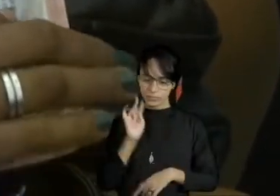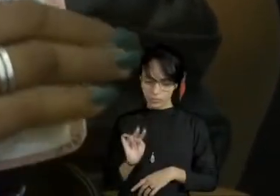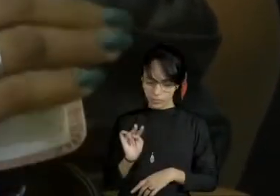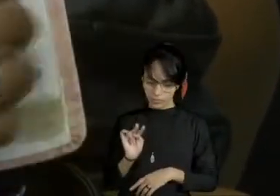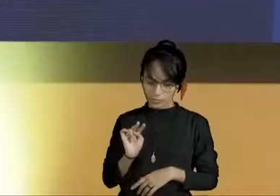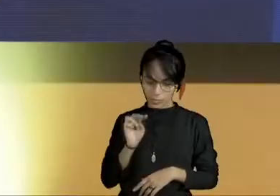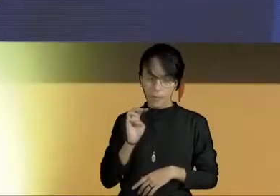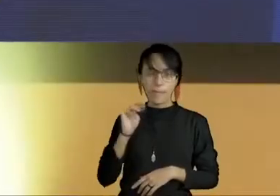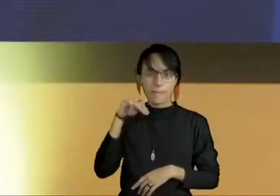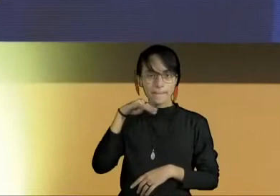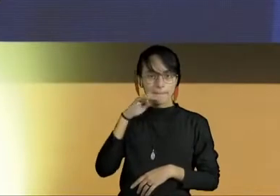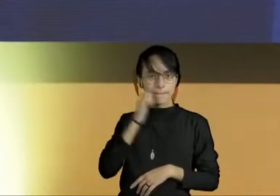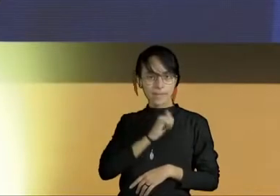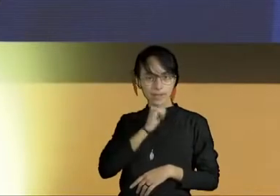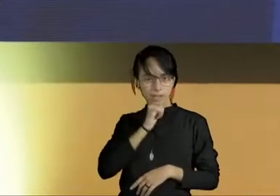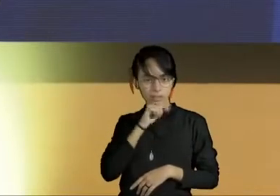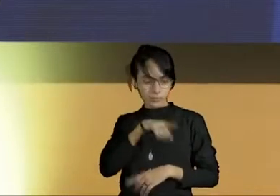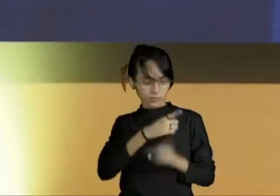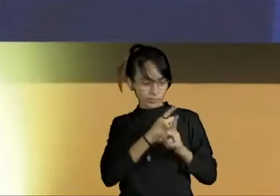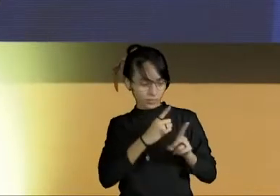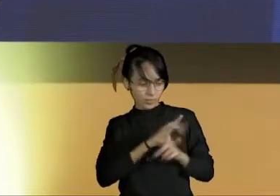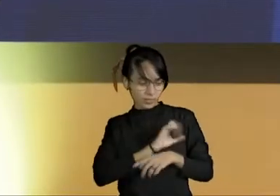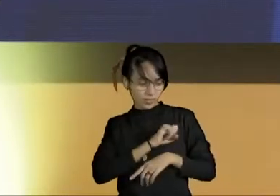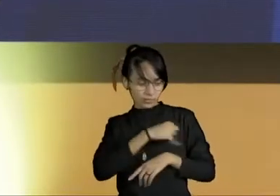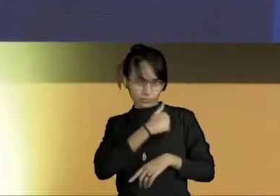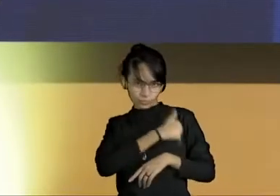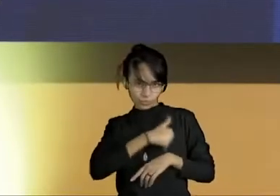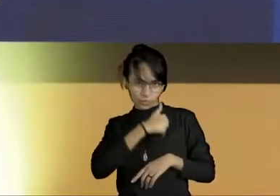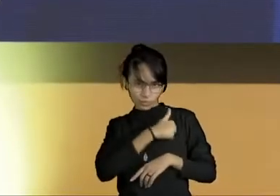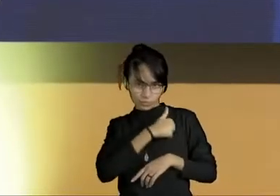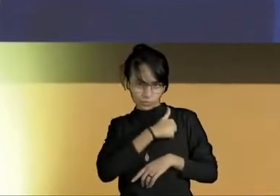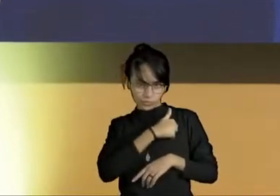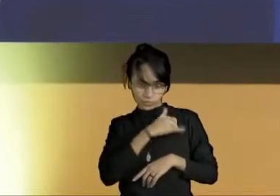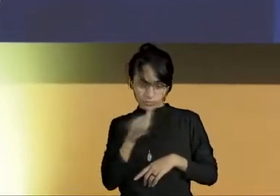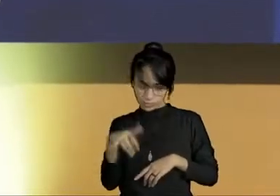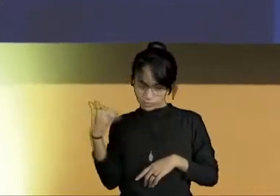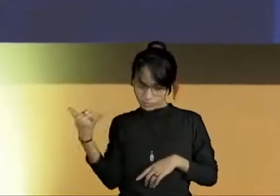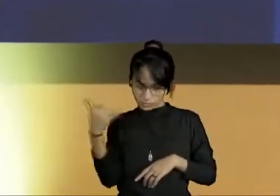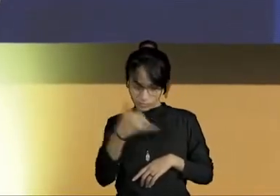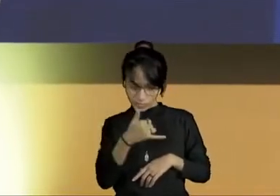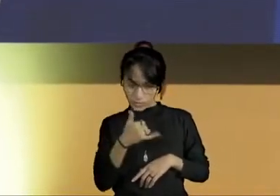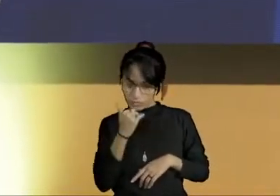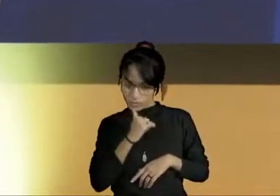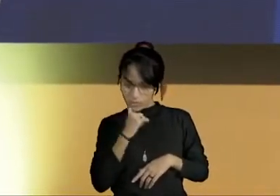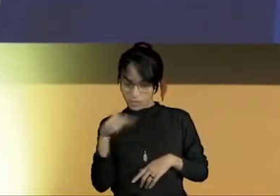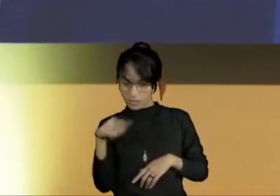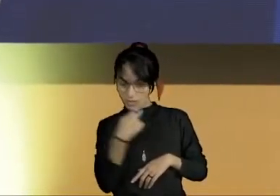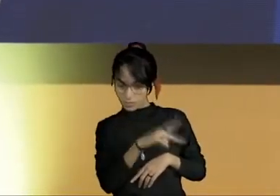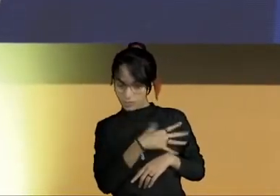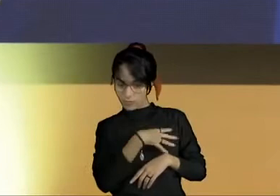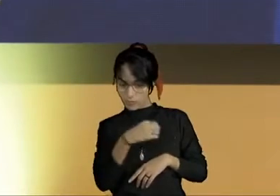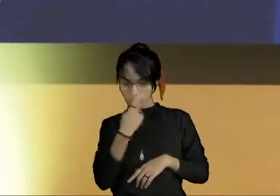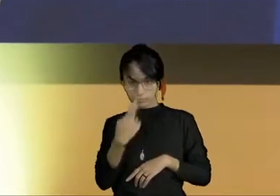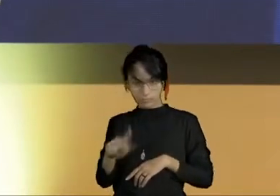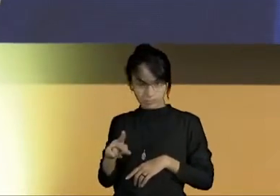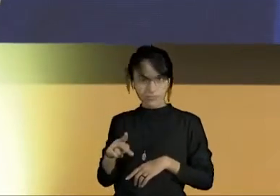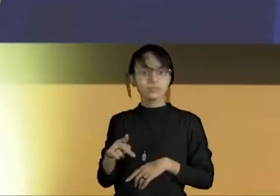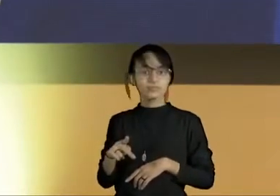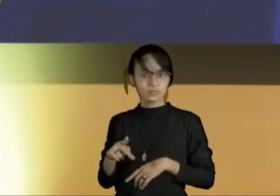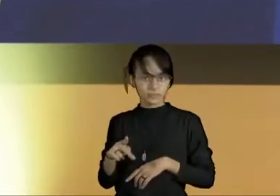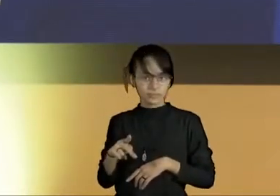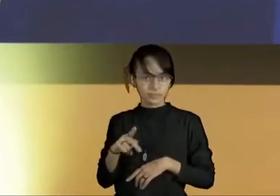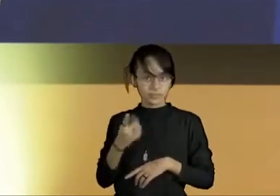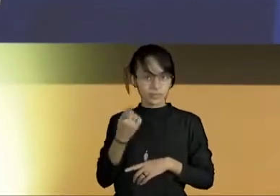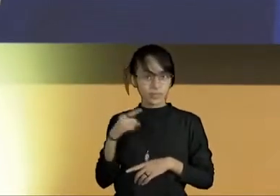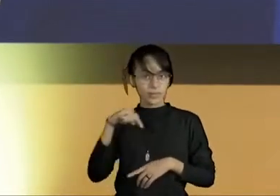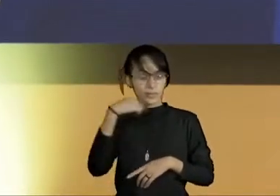que o discípulo a quem ele amava estava presente, disse à sua mãe, mulher, eis aí o teu filho.